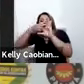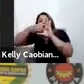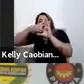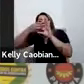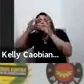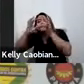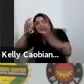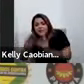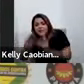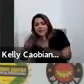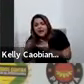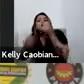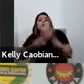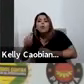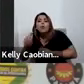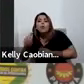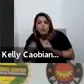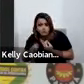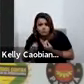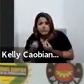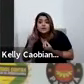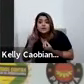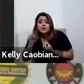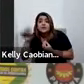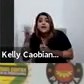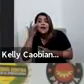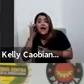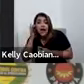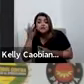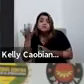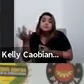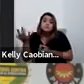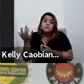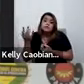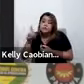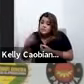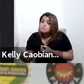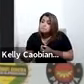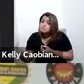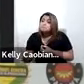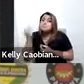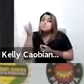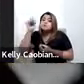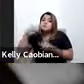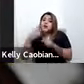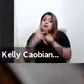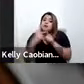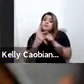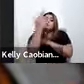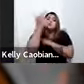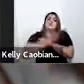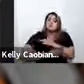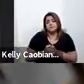na opinião dele, desculpem, foram preponderantes para a nossa vitória. É com você, Fernando.